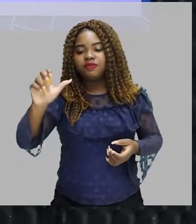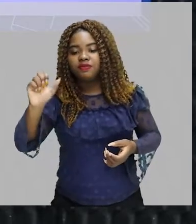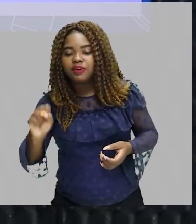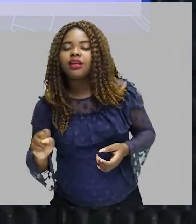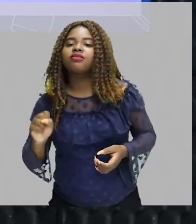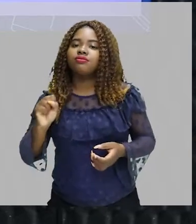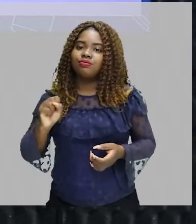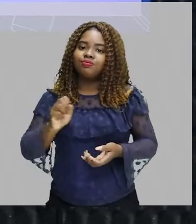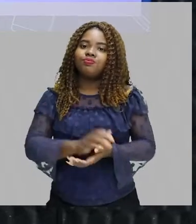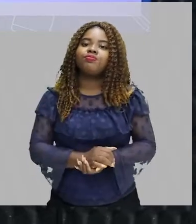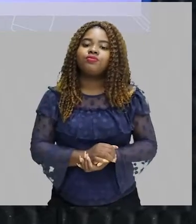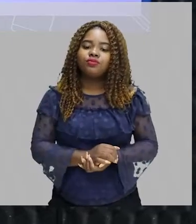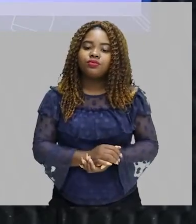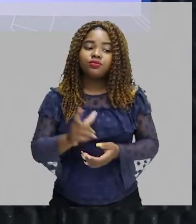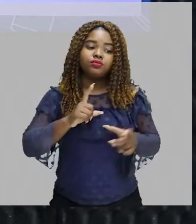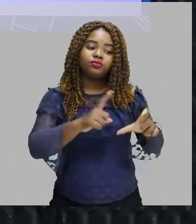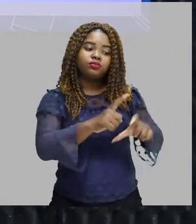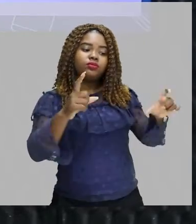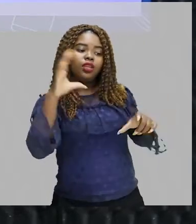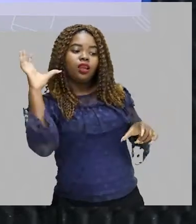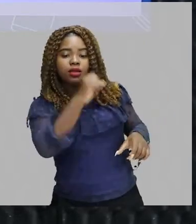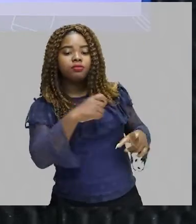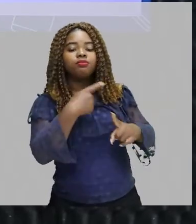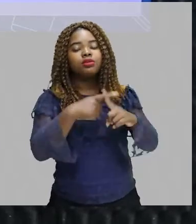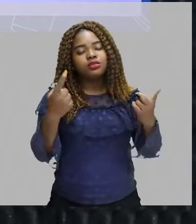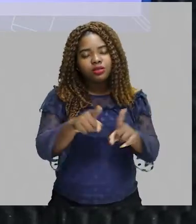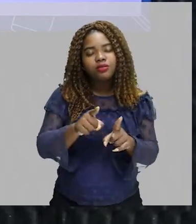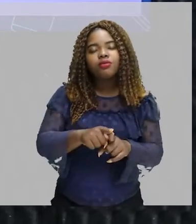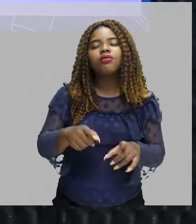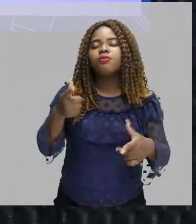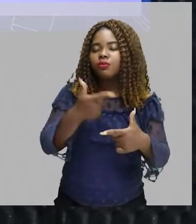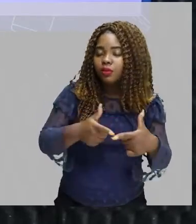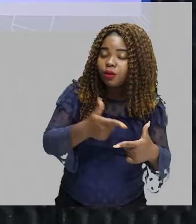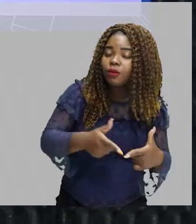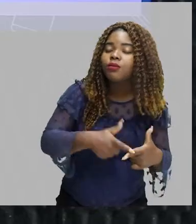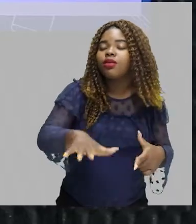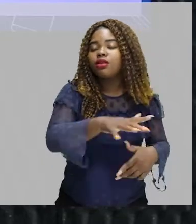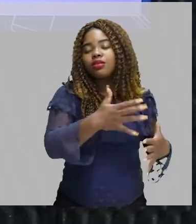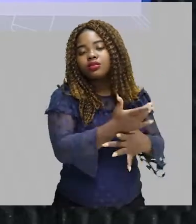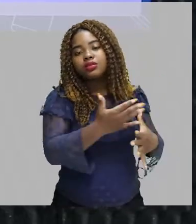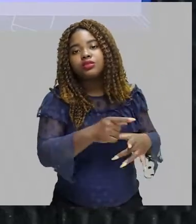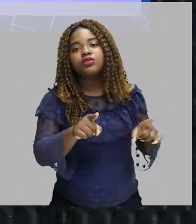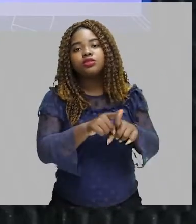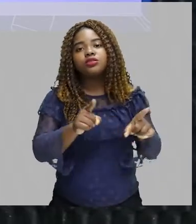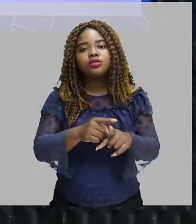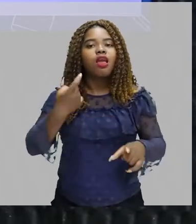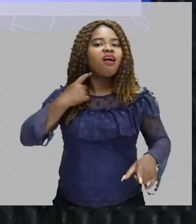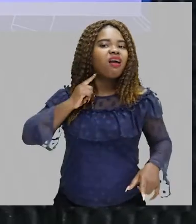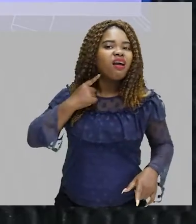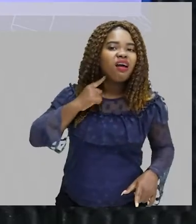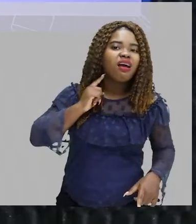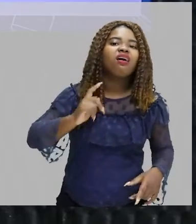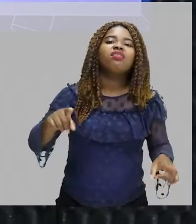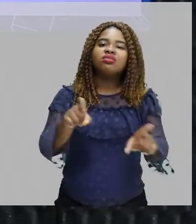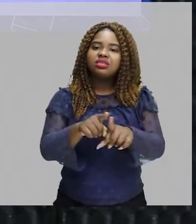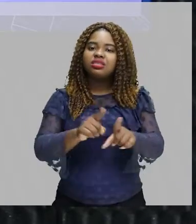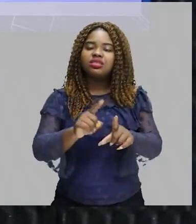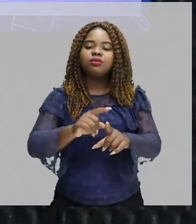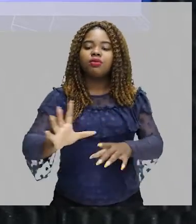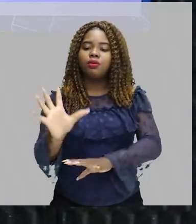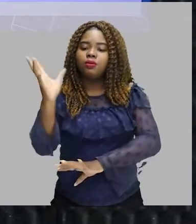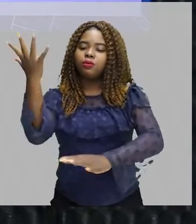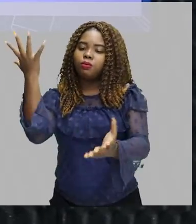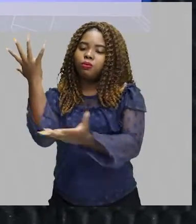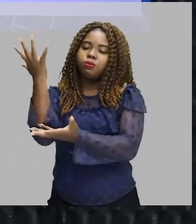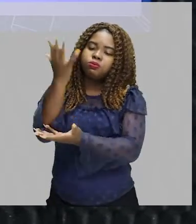muito rápida, muitas vezes, e isso pode gerar problemas no espaço urbano, por exemplo, de poluição, desmatamento, violência, dentre